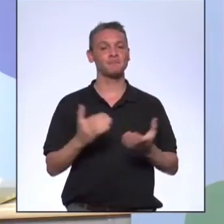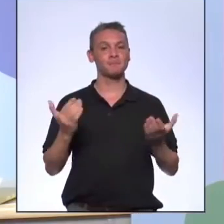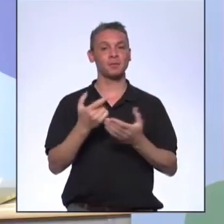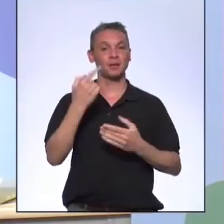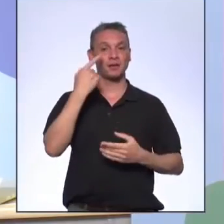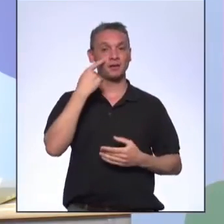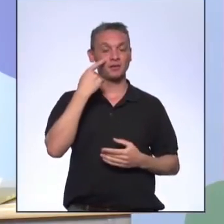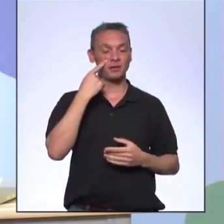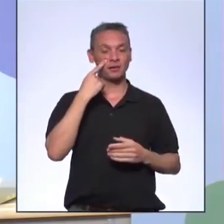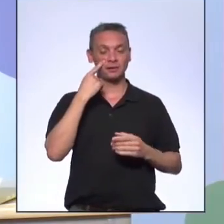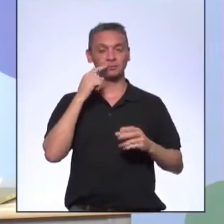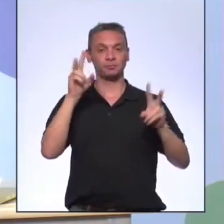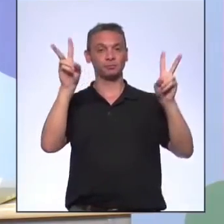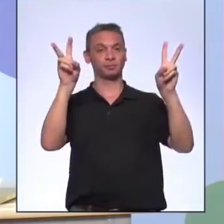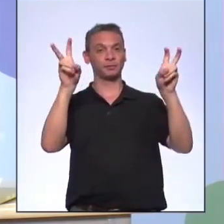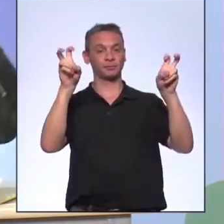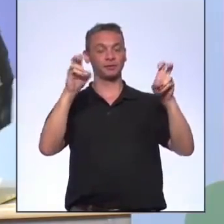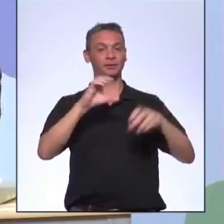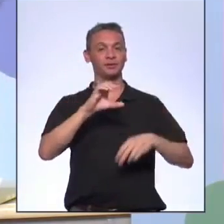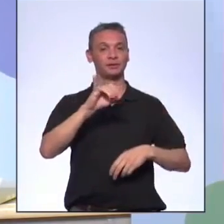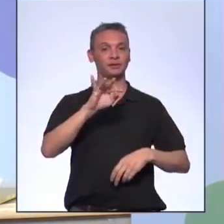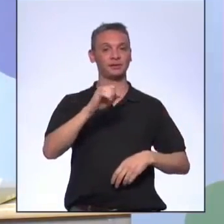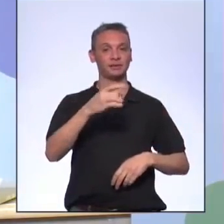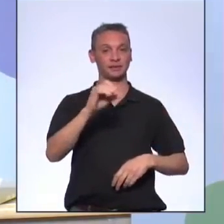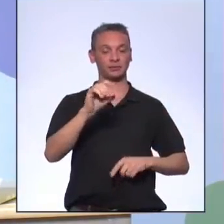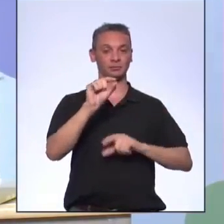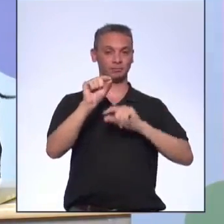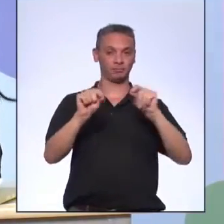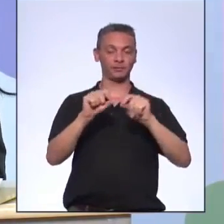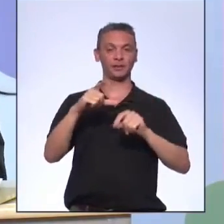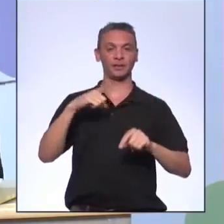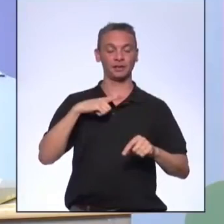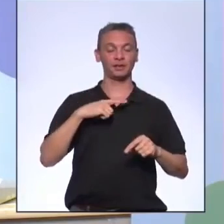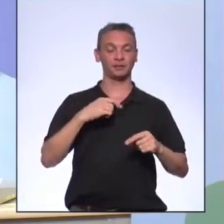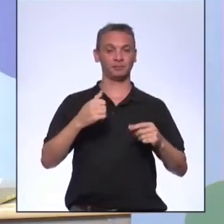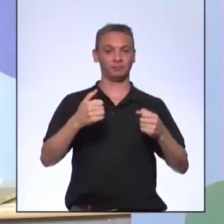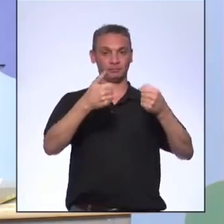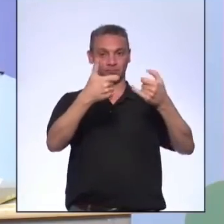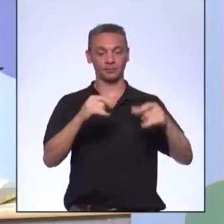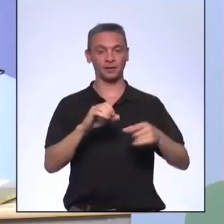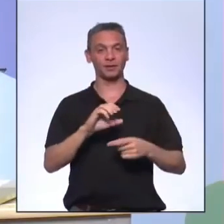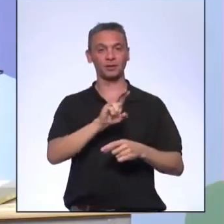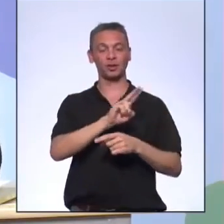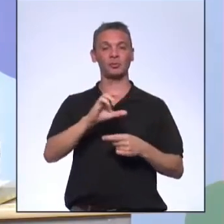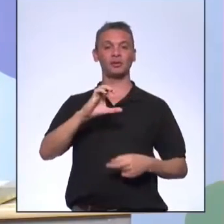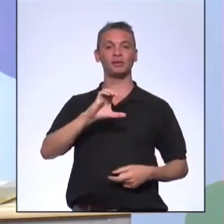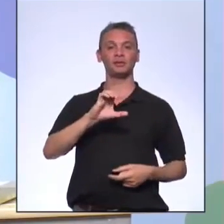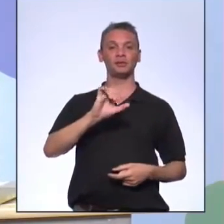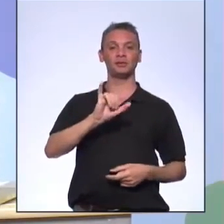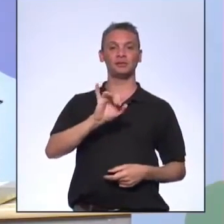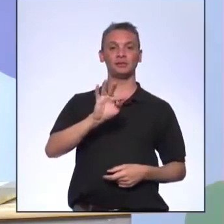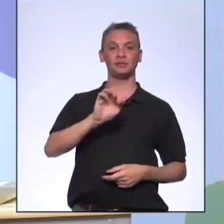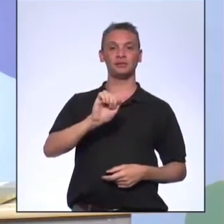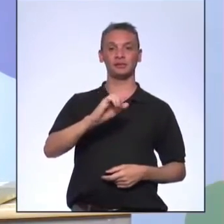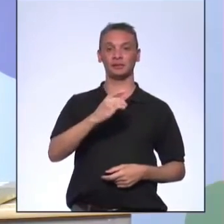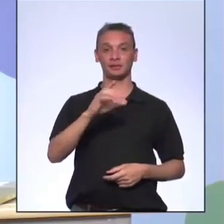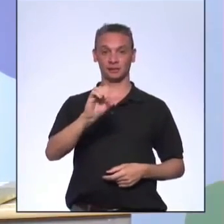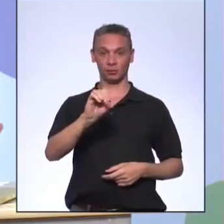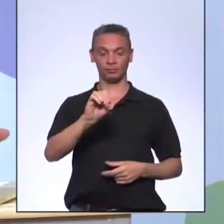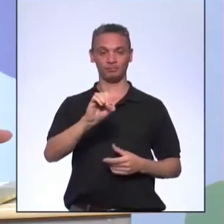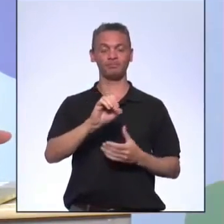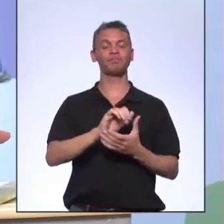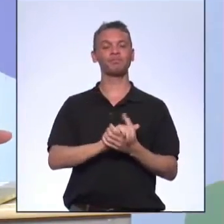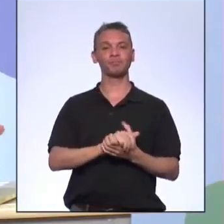às citações, tá? Então, existe uma competência na escrita do artigo de opinião, que é